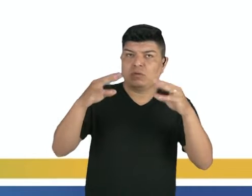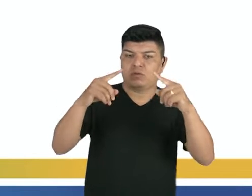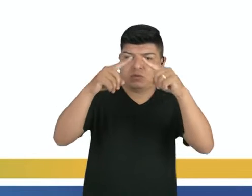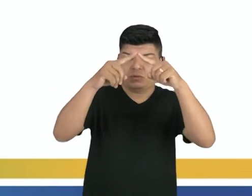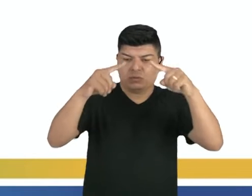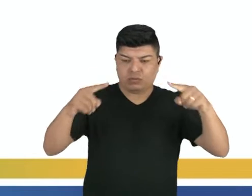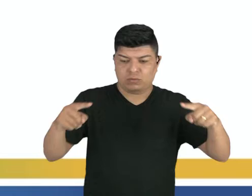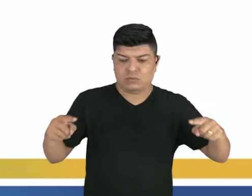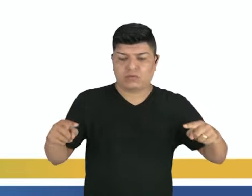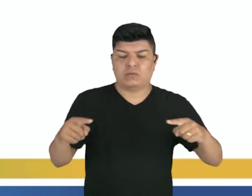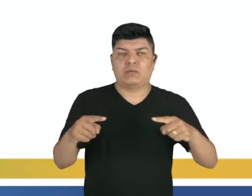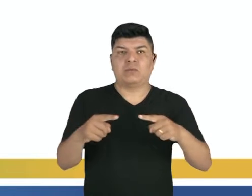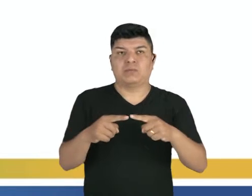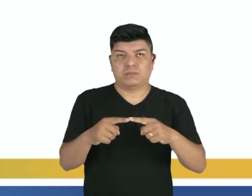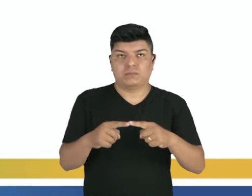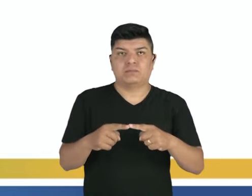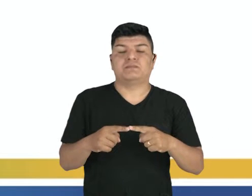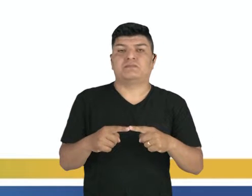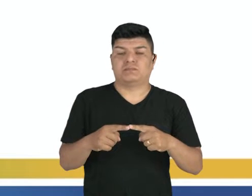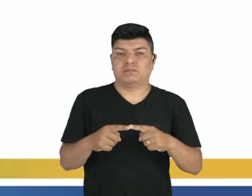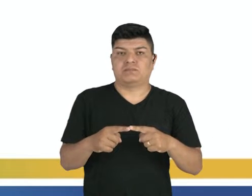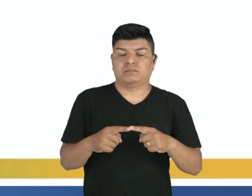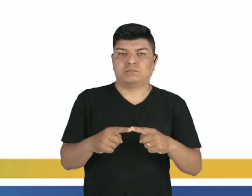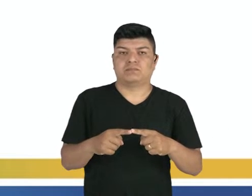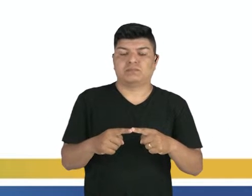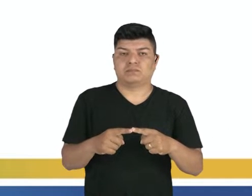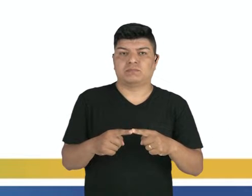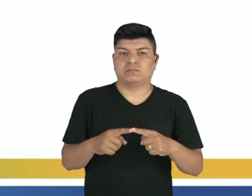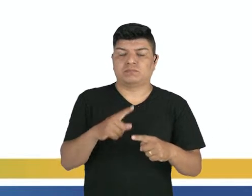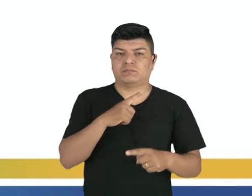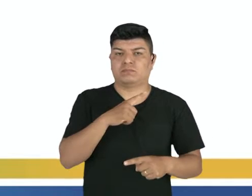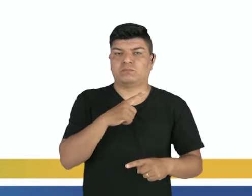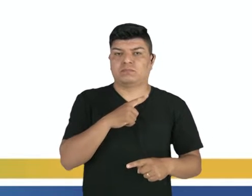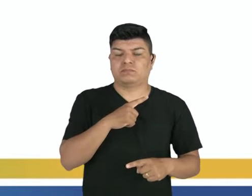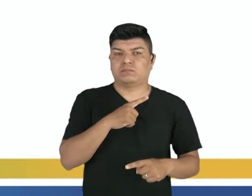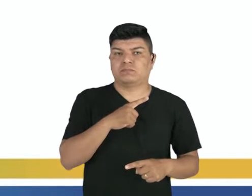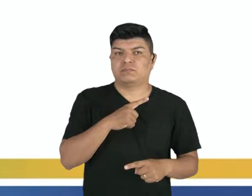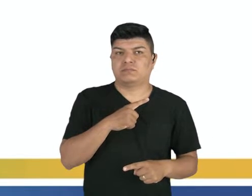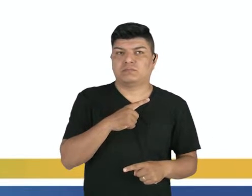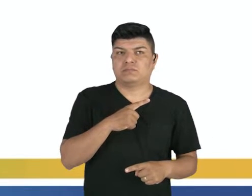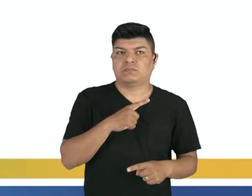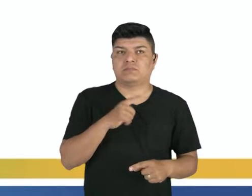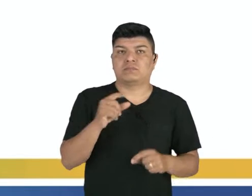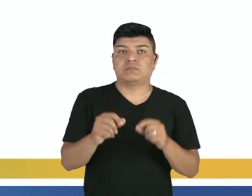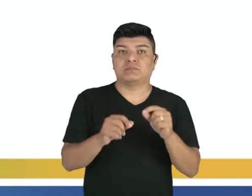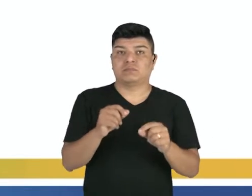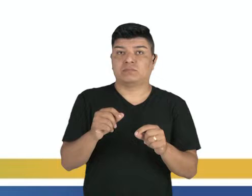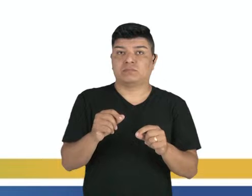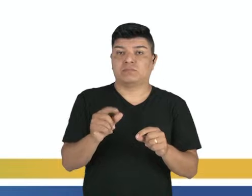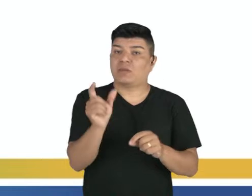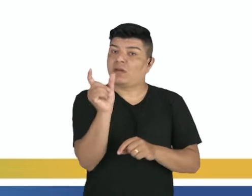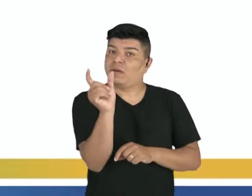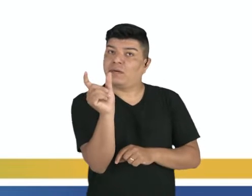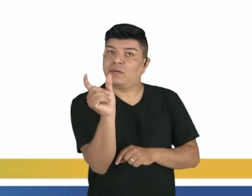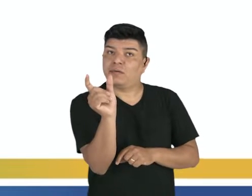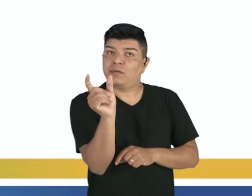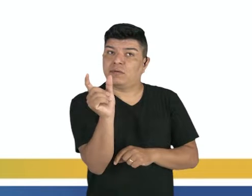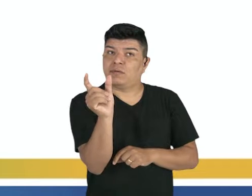ele está aí muito bem configurado para vocês, nós temos os termos, aliás, as